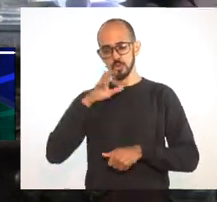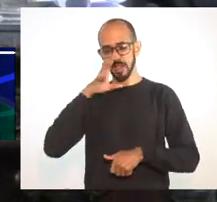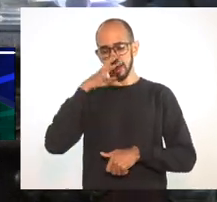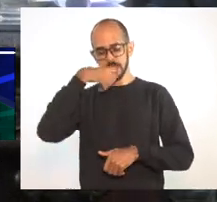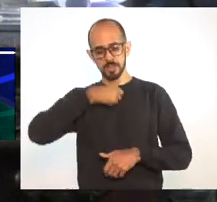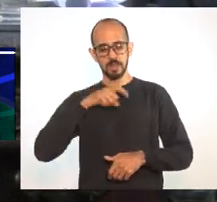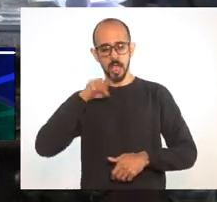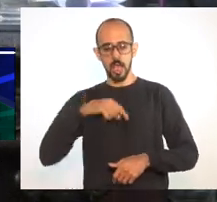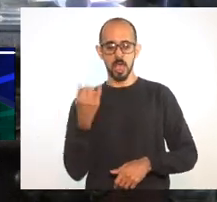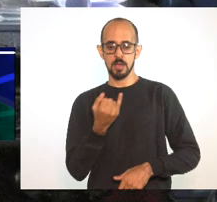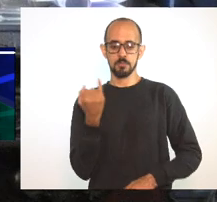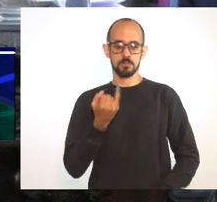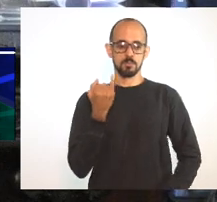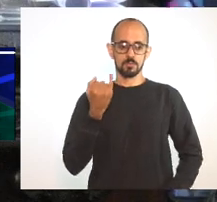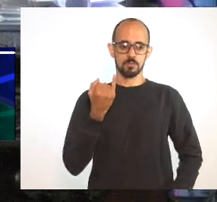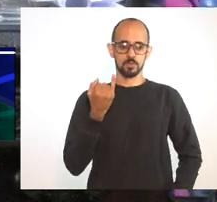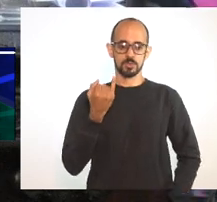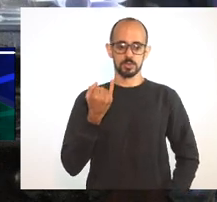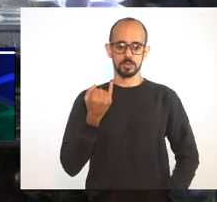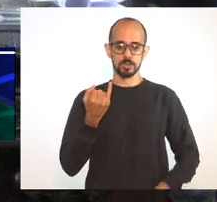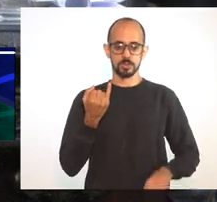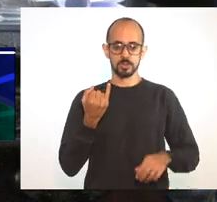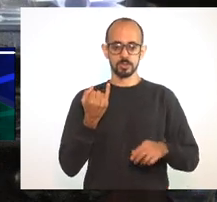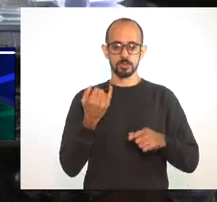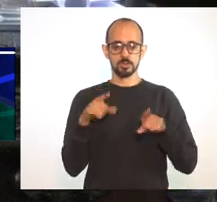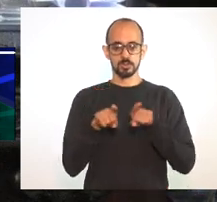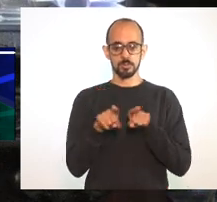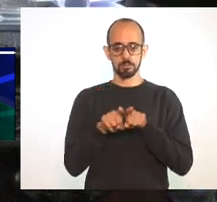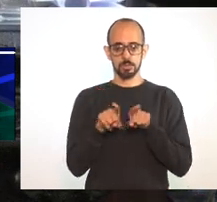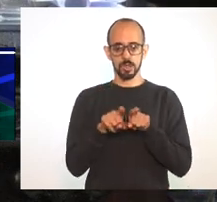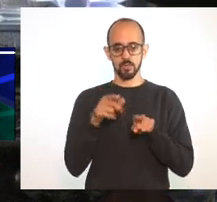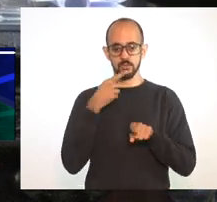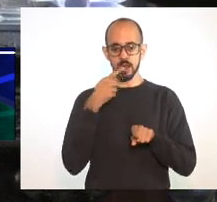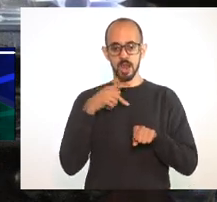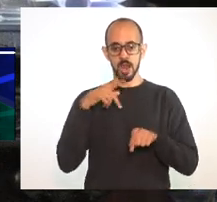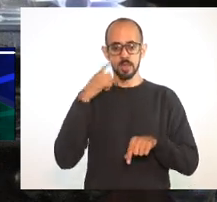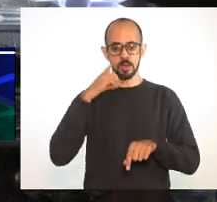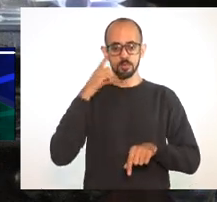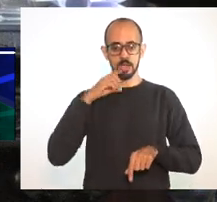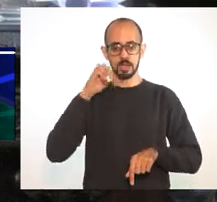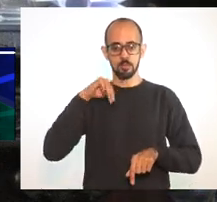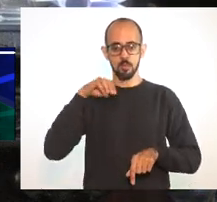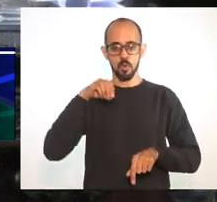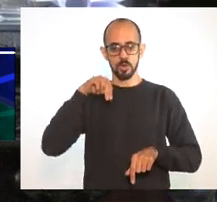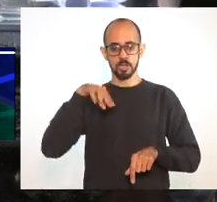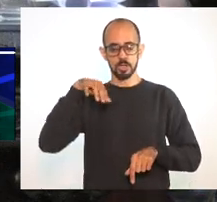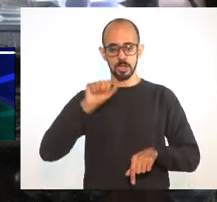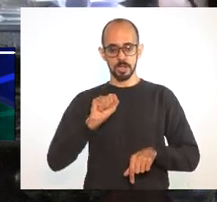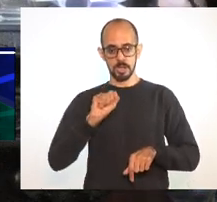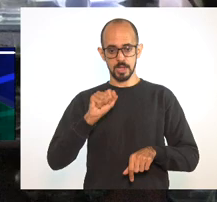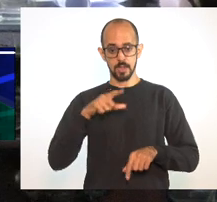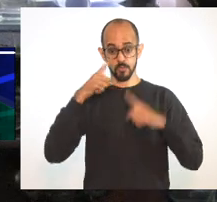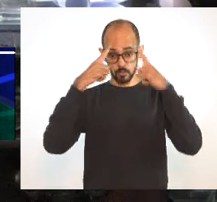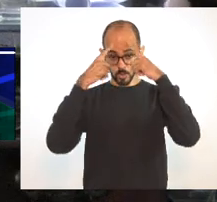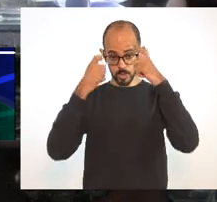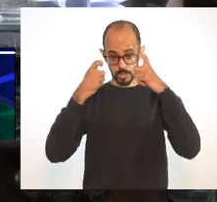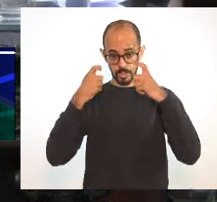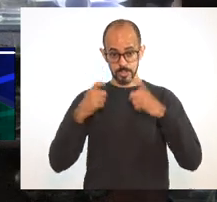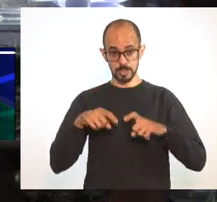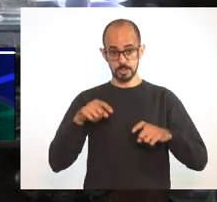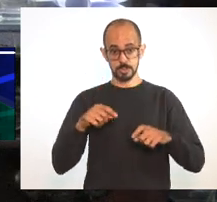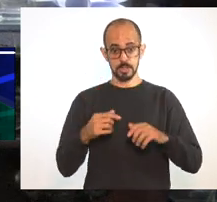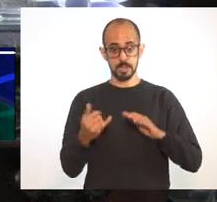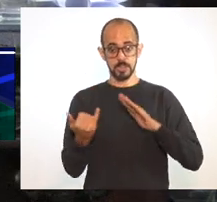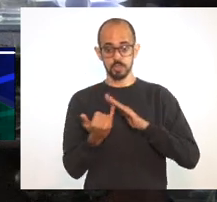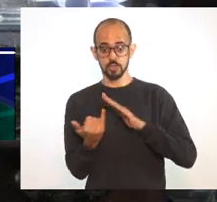é fundamental. Inclusive, como falou a deputada Mônica, a violência